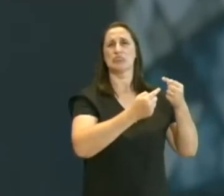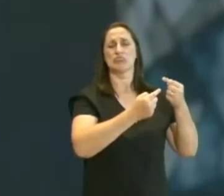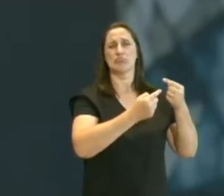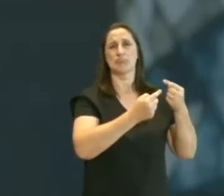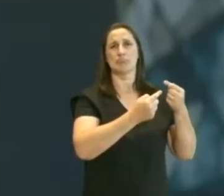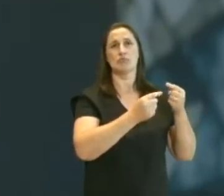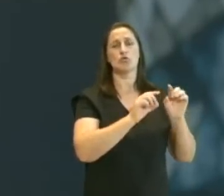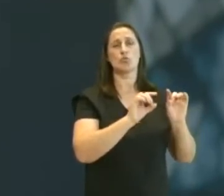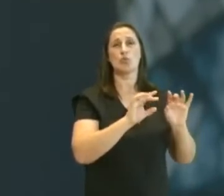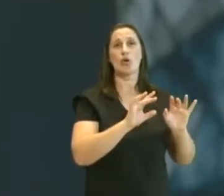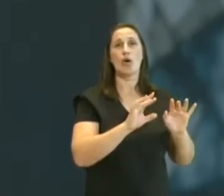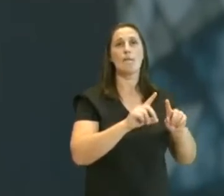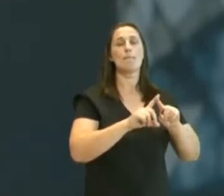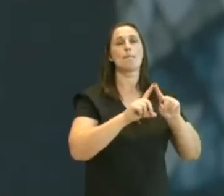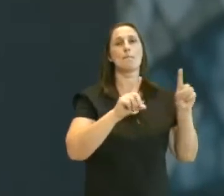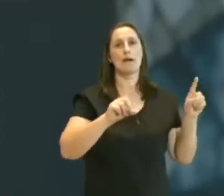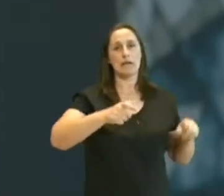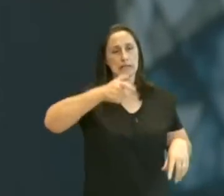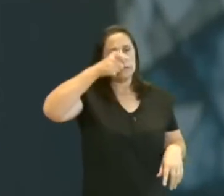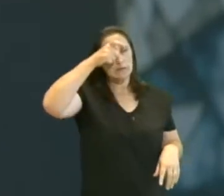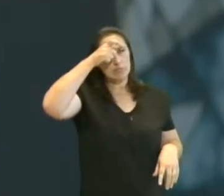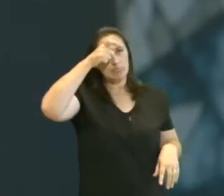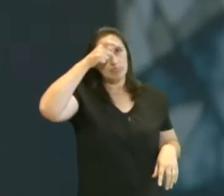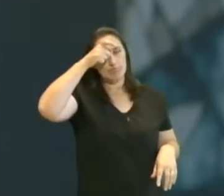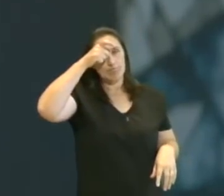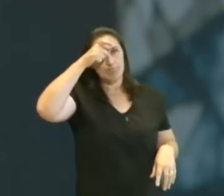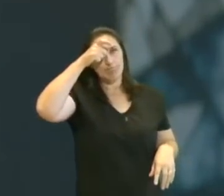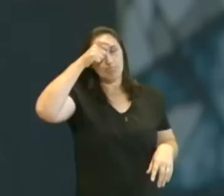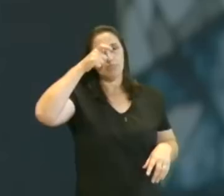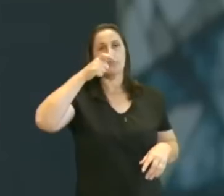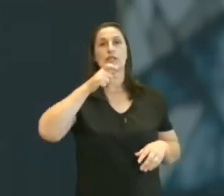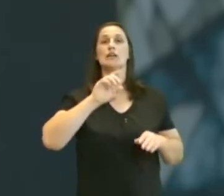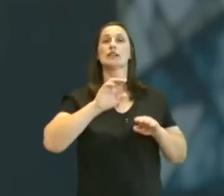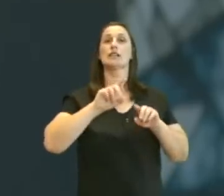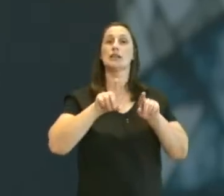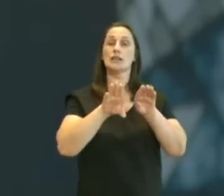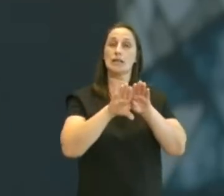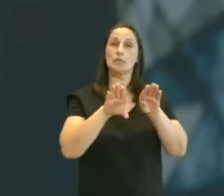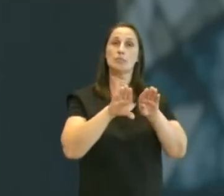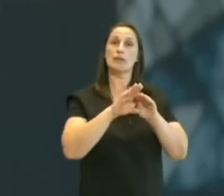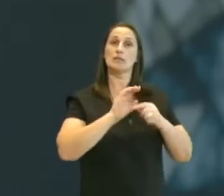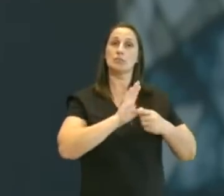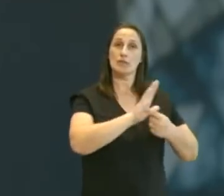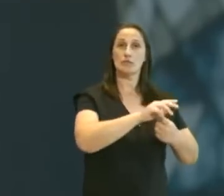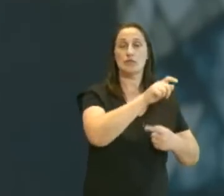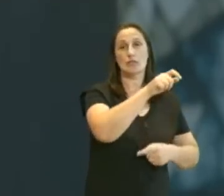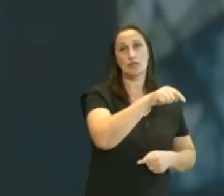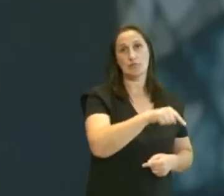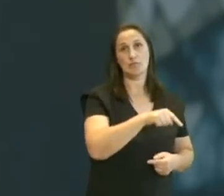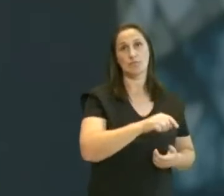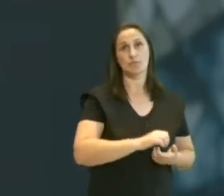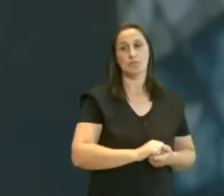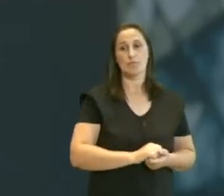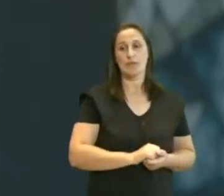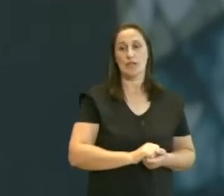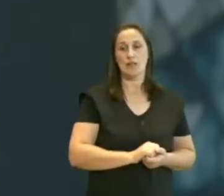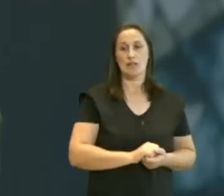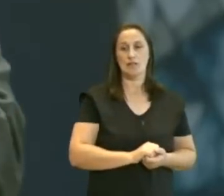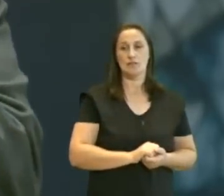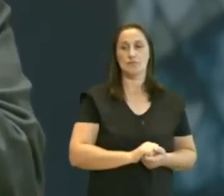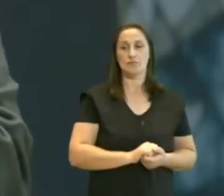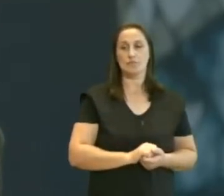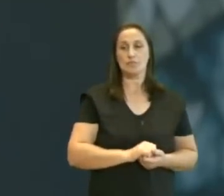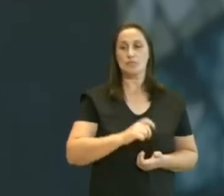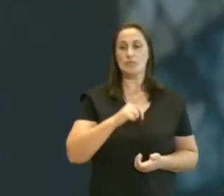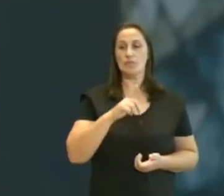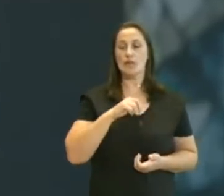eram potestades espirituais que também se manifestavam ali. Havia uma realidade que